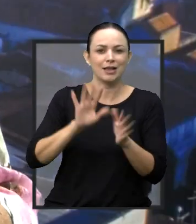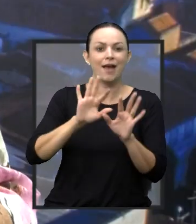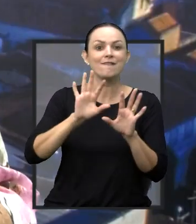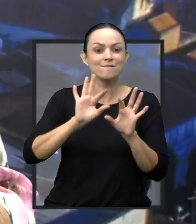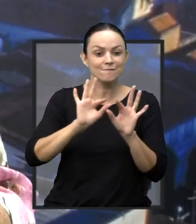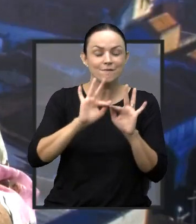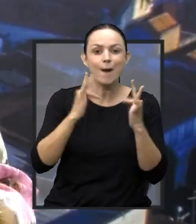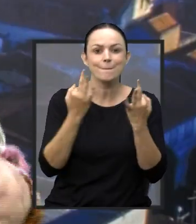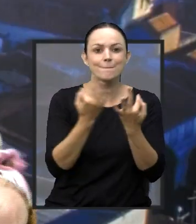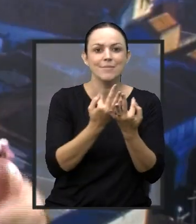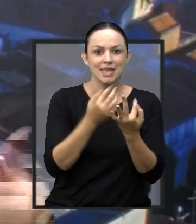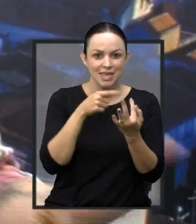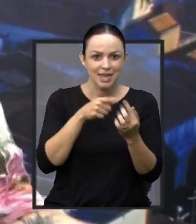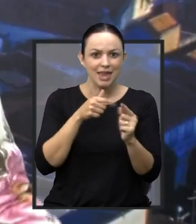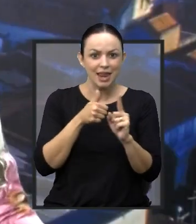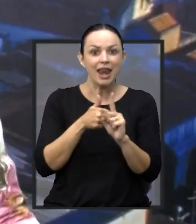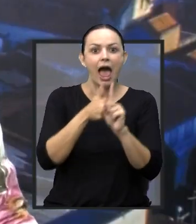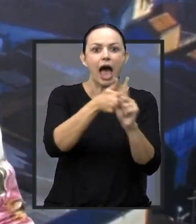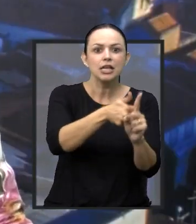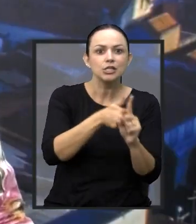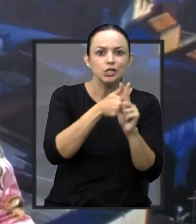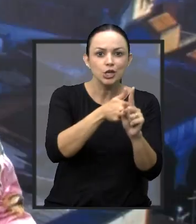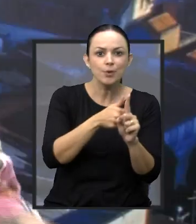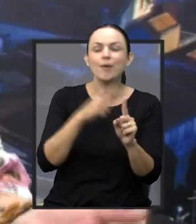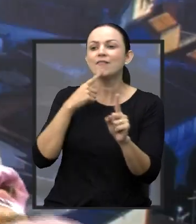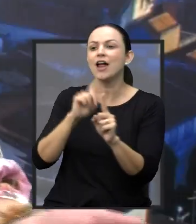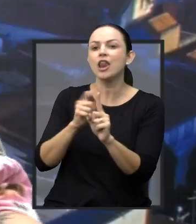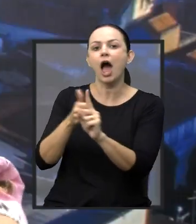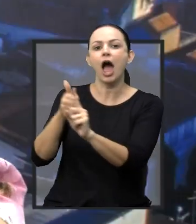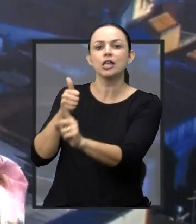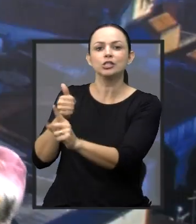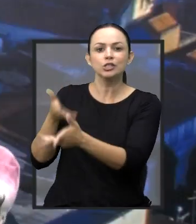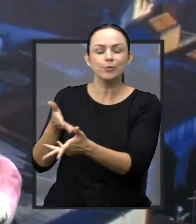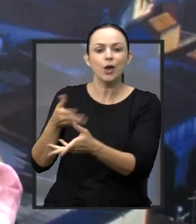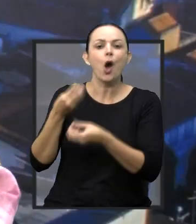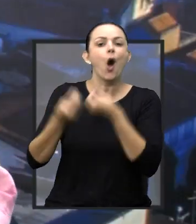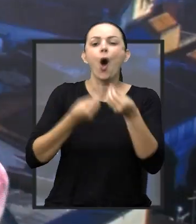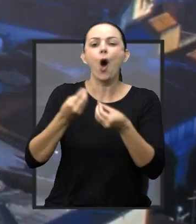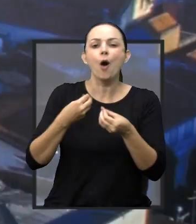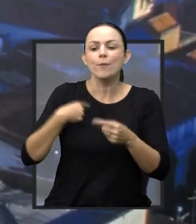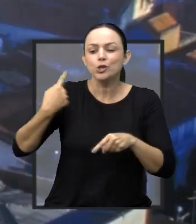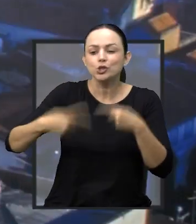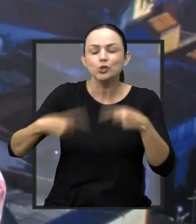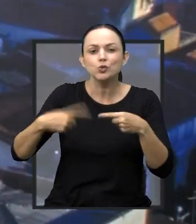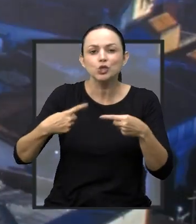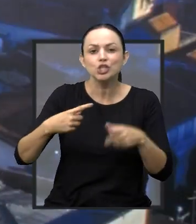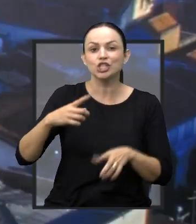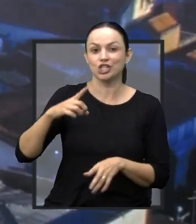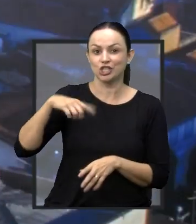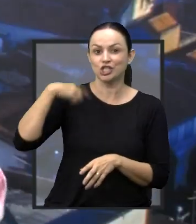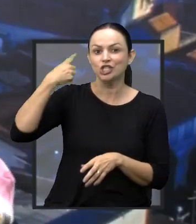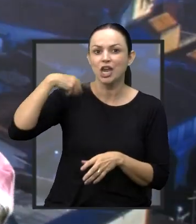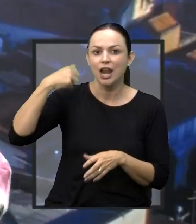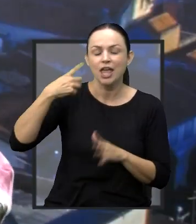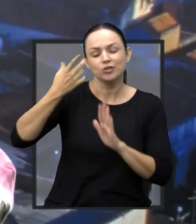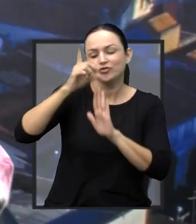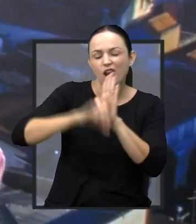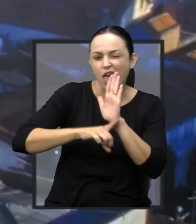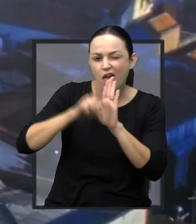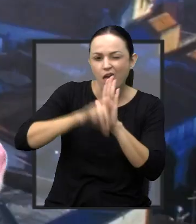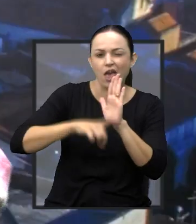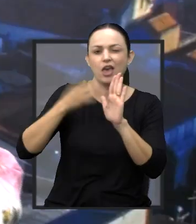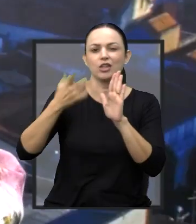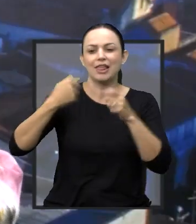famílias atípicas, para discutir famílias atípicas. Do mesmo modo, como é que eu vou discutir direitos e necessidades